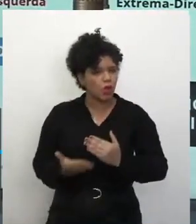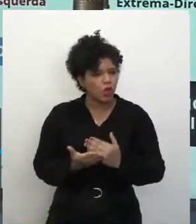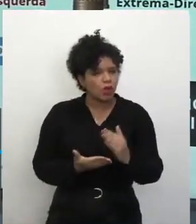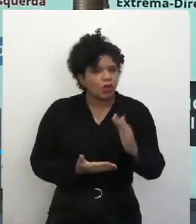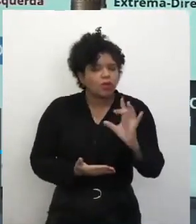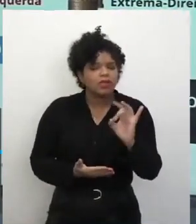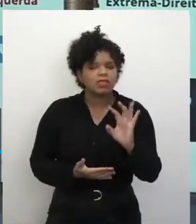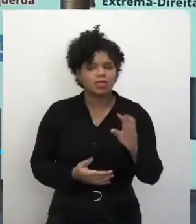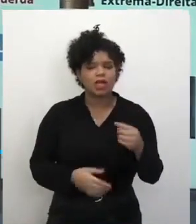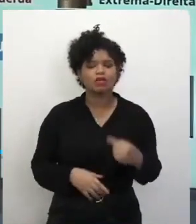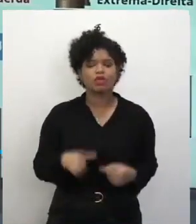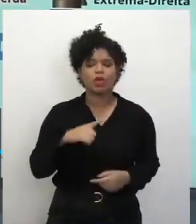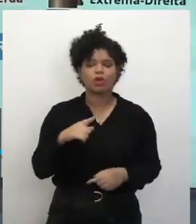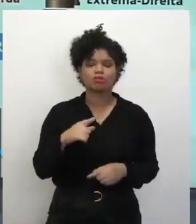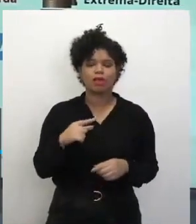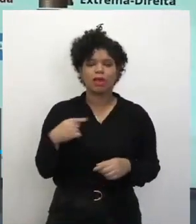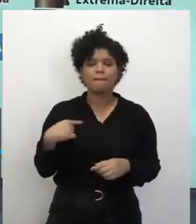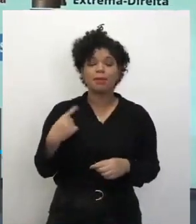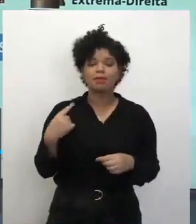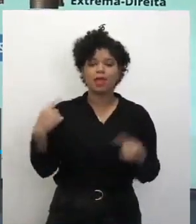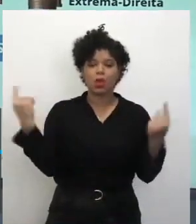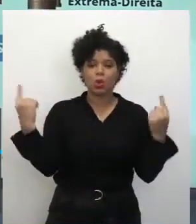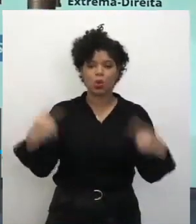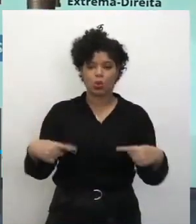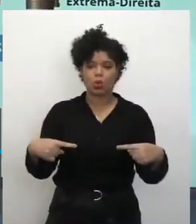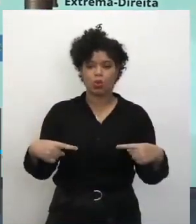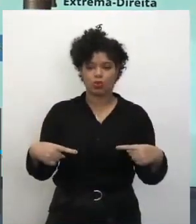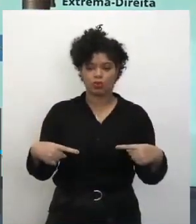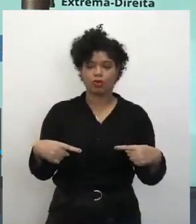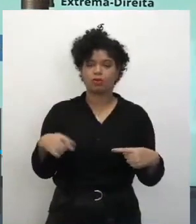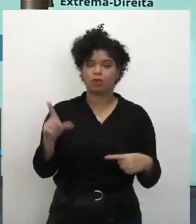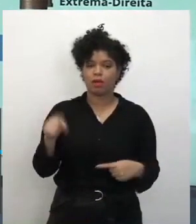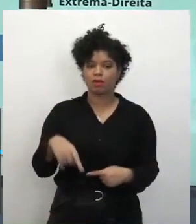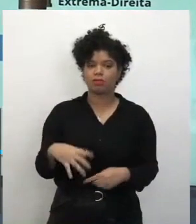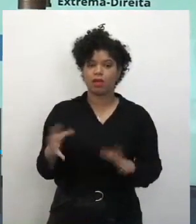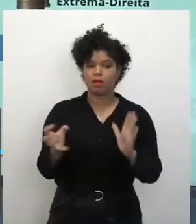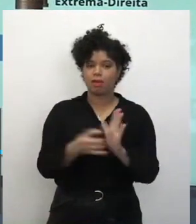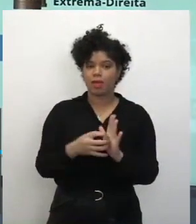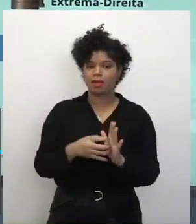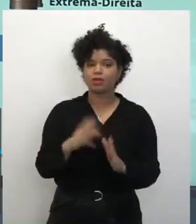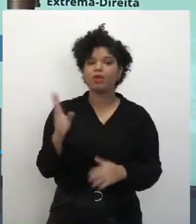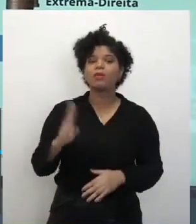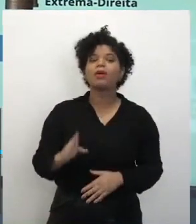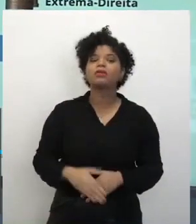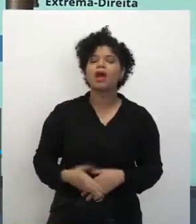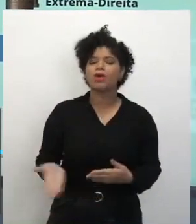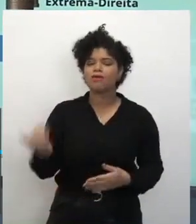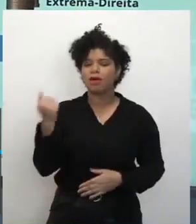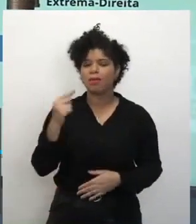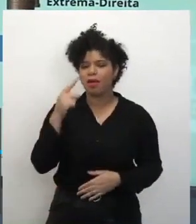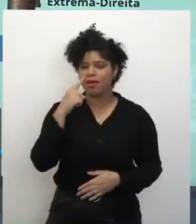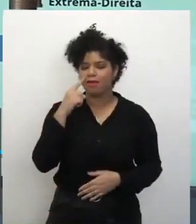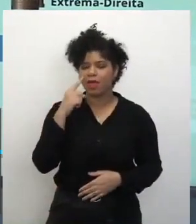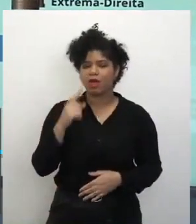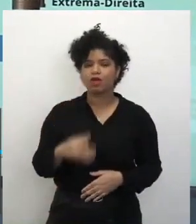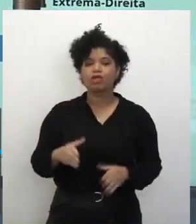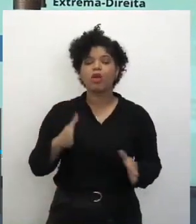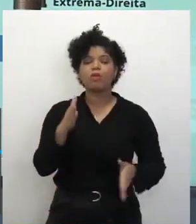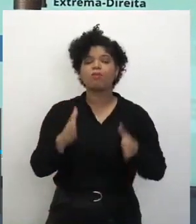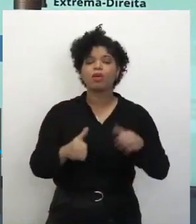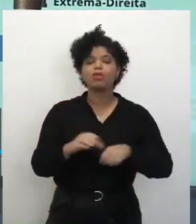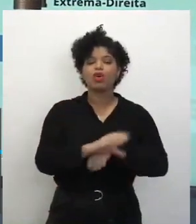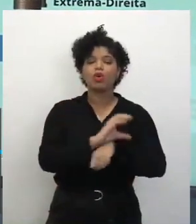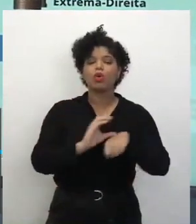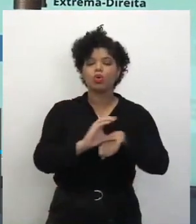dessa polarização para a gente perceber como isso atinge o país Vamo falar então do período constitui